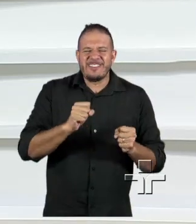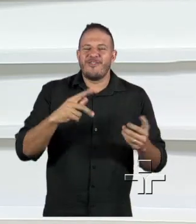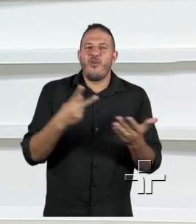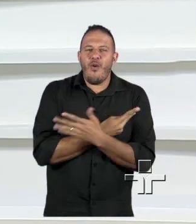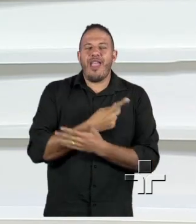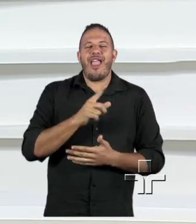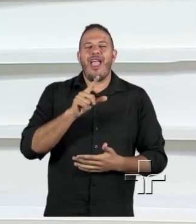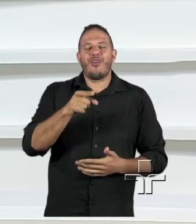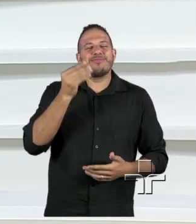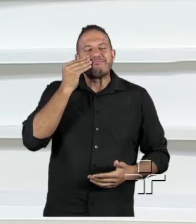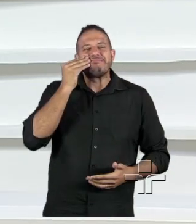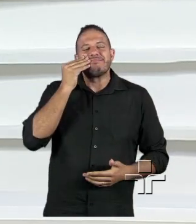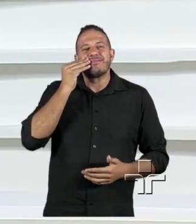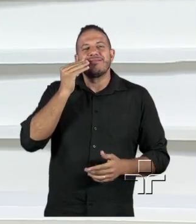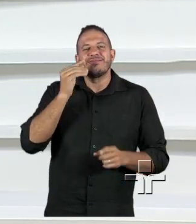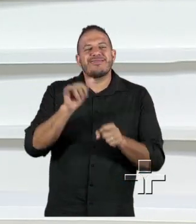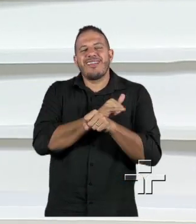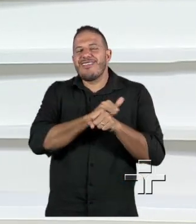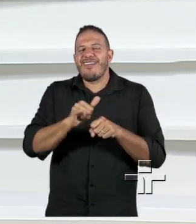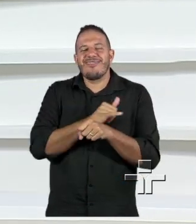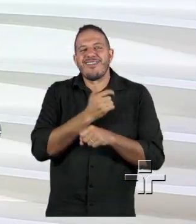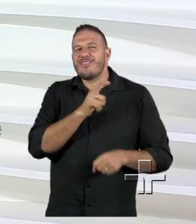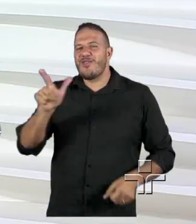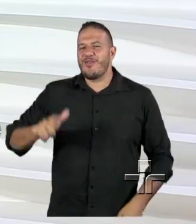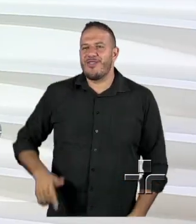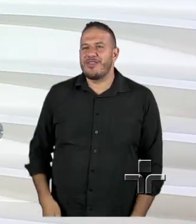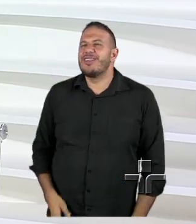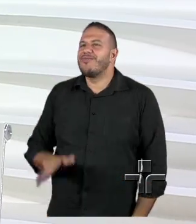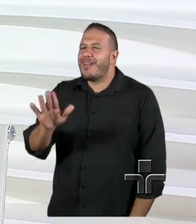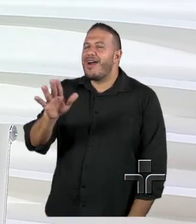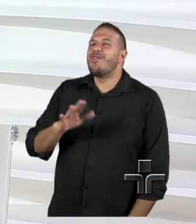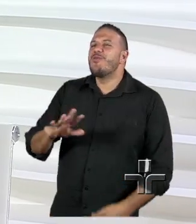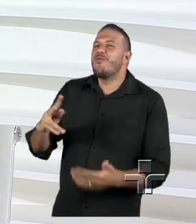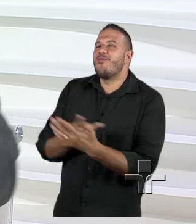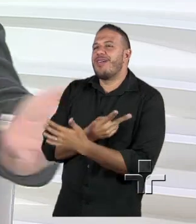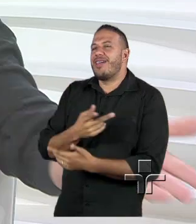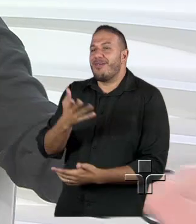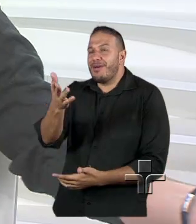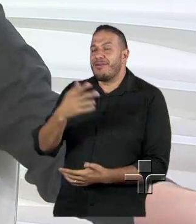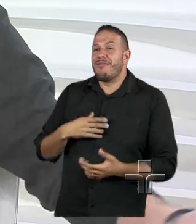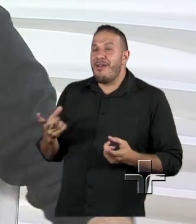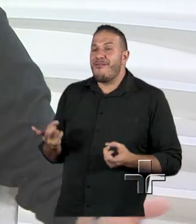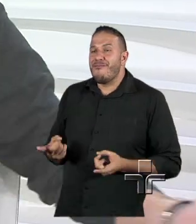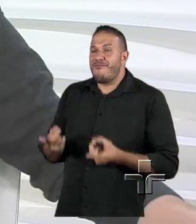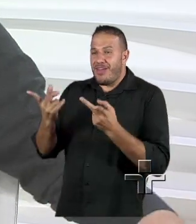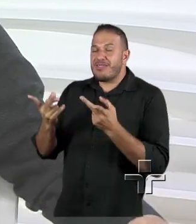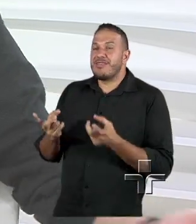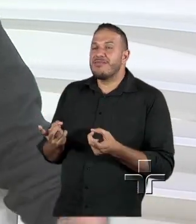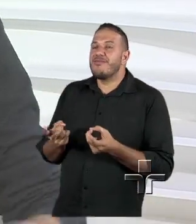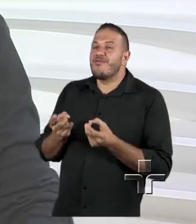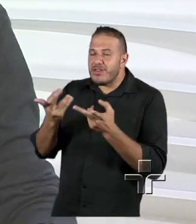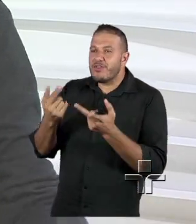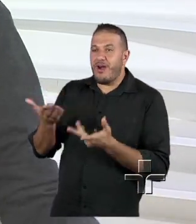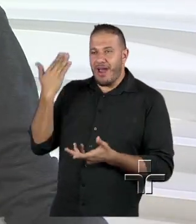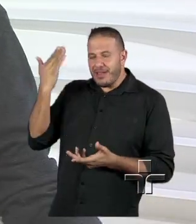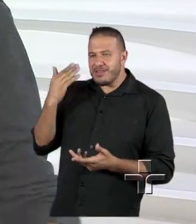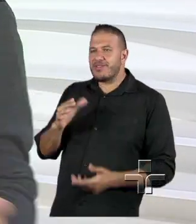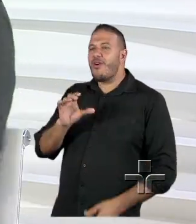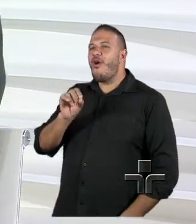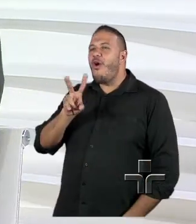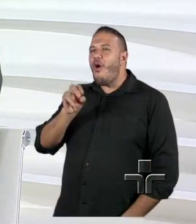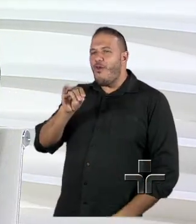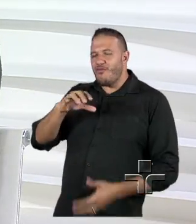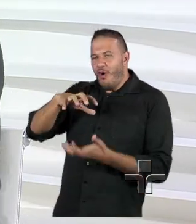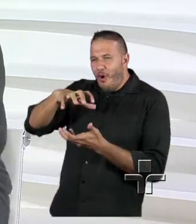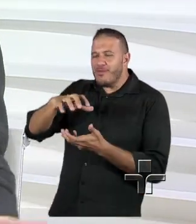buscar o caminho da fábrica, né? Não, um erro que foi vender os ovos que não existiam, vamos dizer assim. Né? Eu